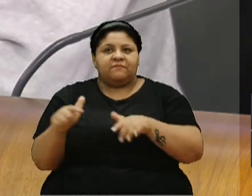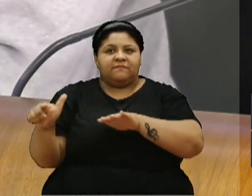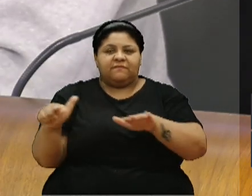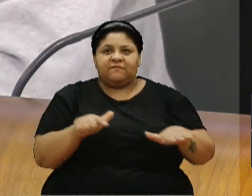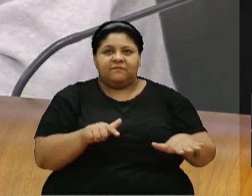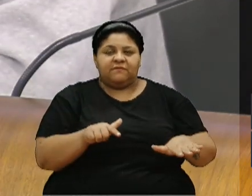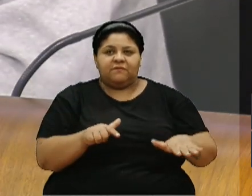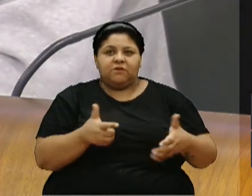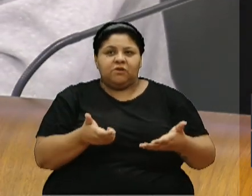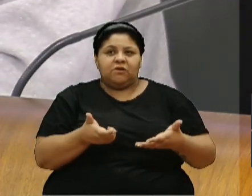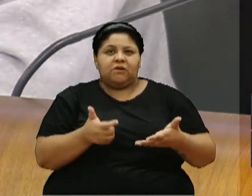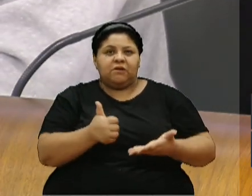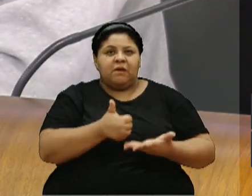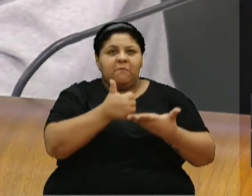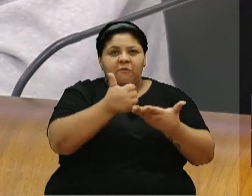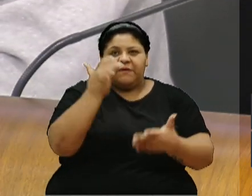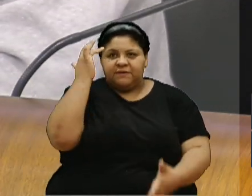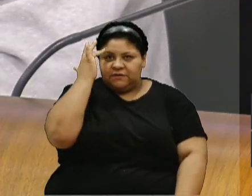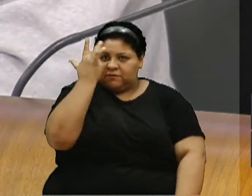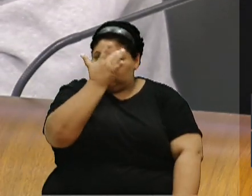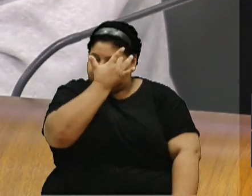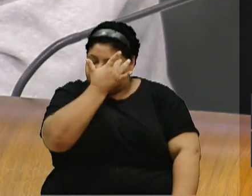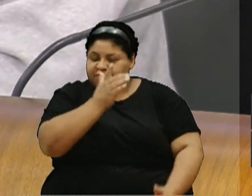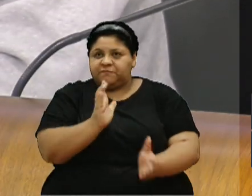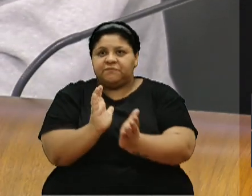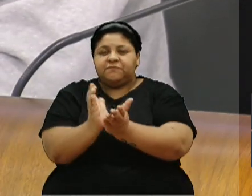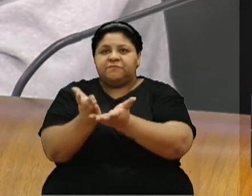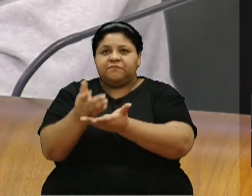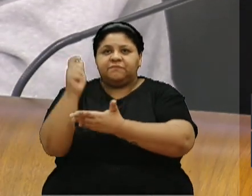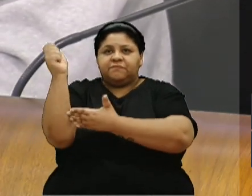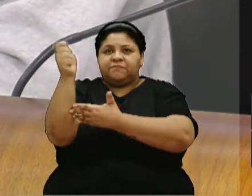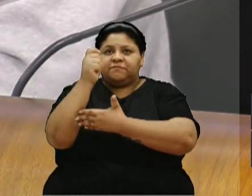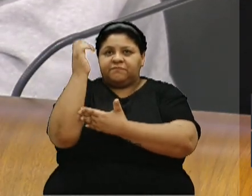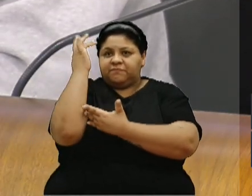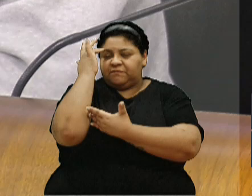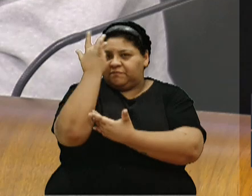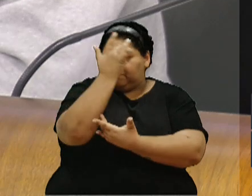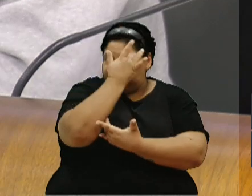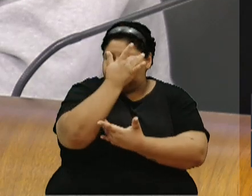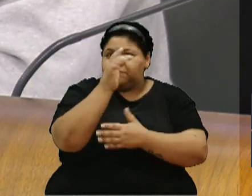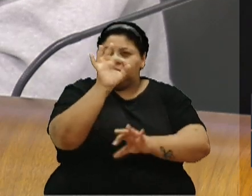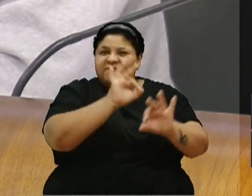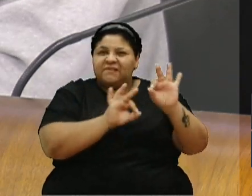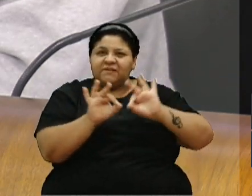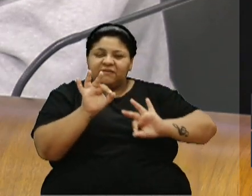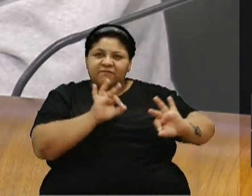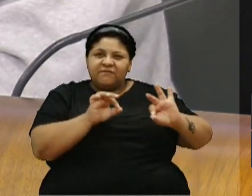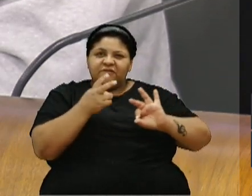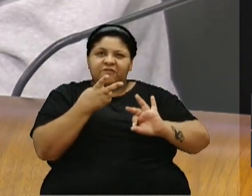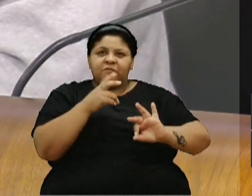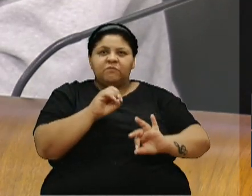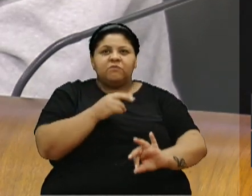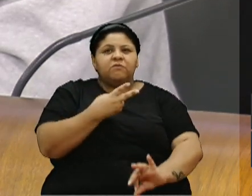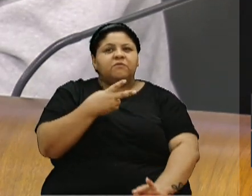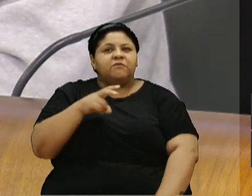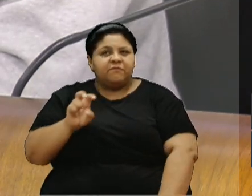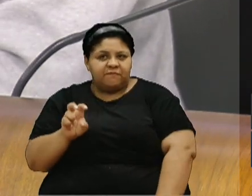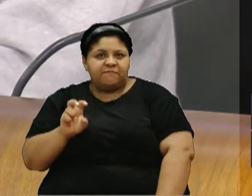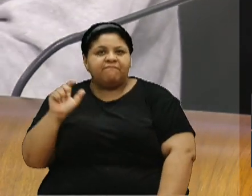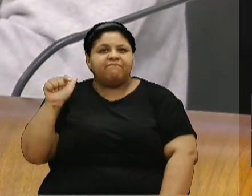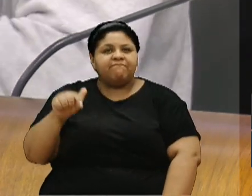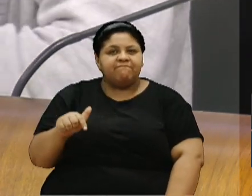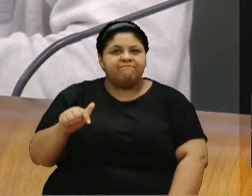da Luta Antimanicomial. O Fórum Gaúcho de Saúde Mental se reorganiza em 2025 e